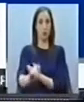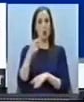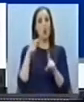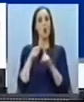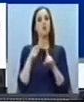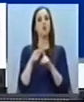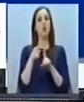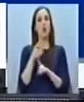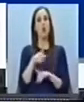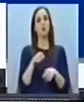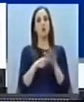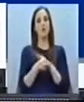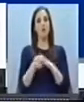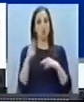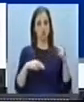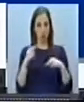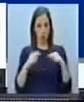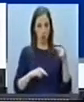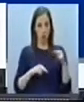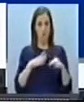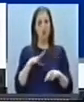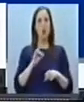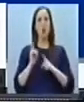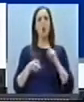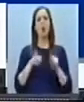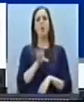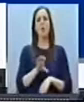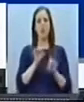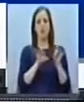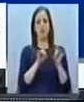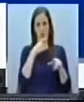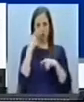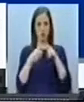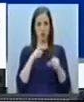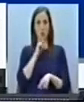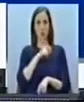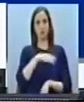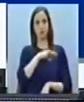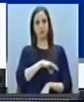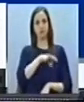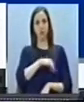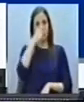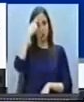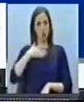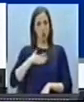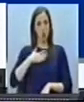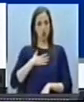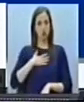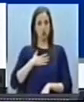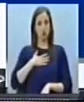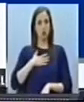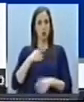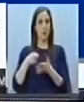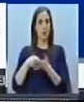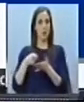fiscal secretário do estado dos assuntos fiscais quer encontrar uma forma de impedir que os contribuintes possam declarar rendimentos pessoais como sociedades para